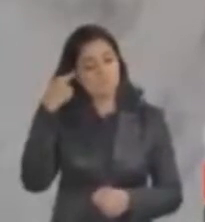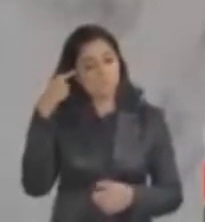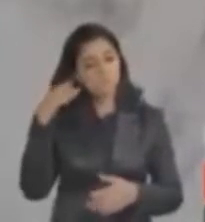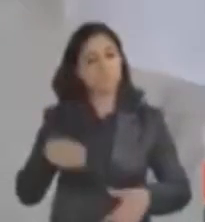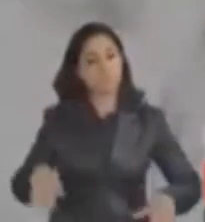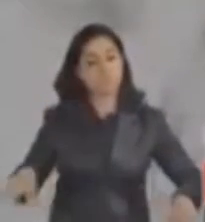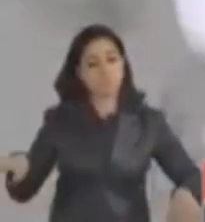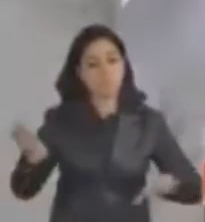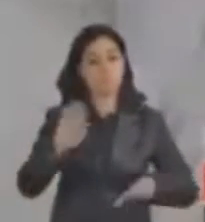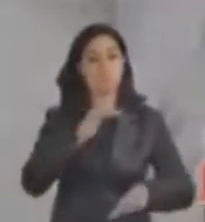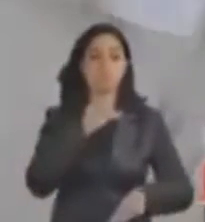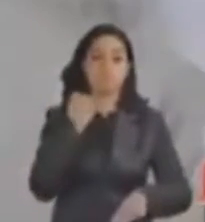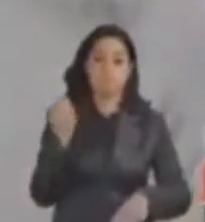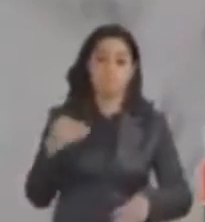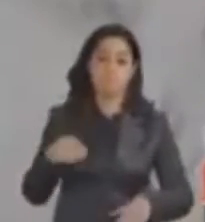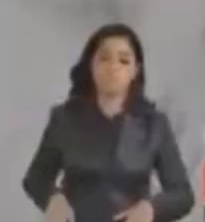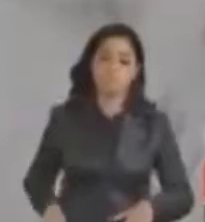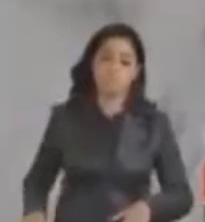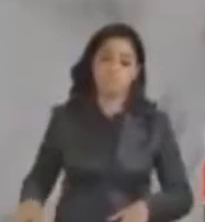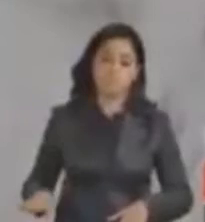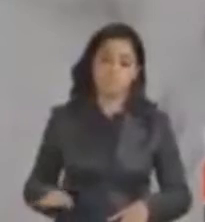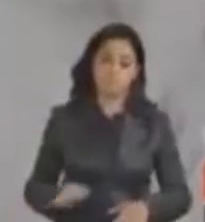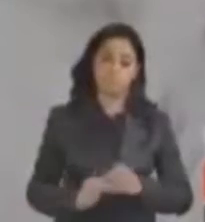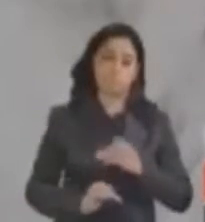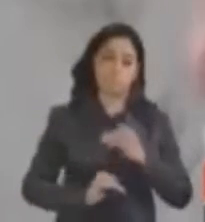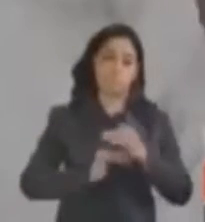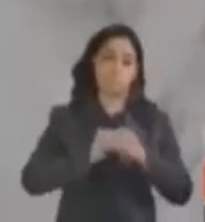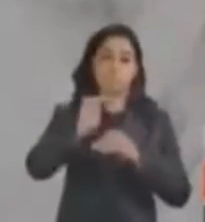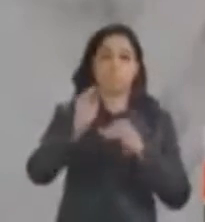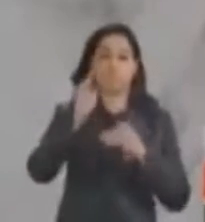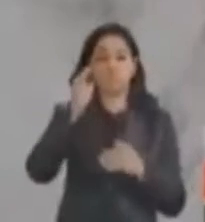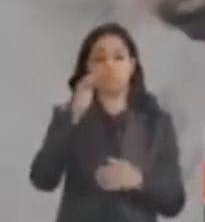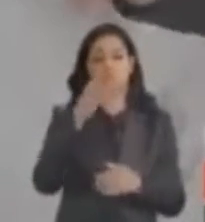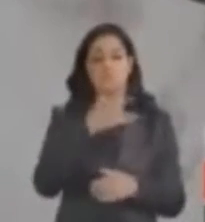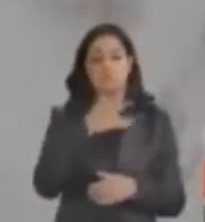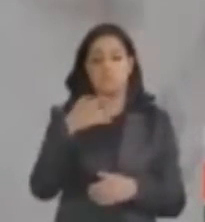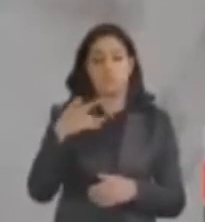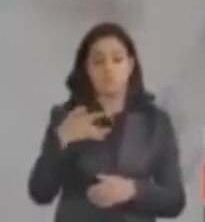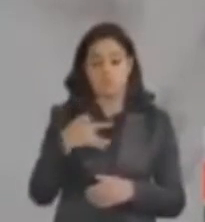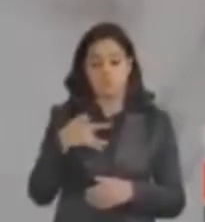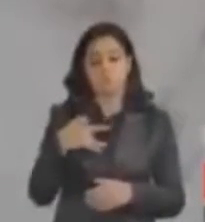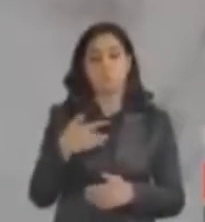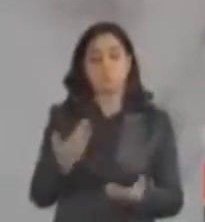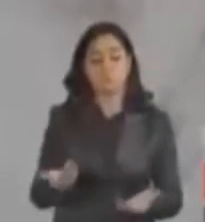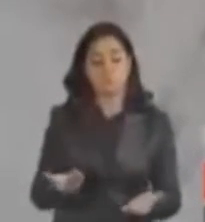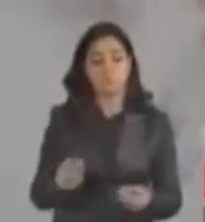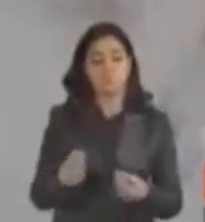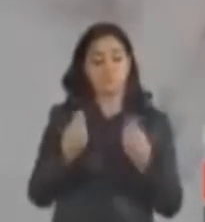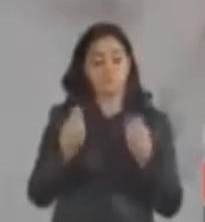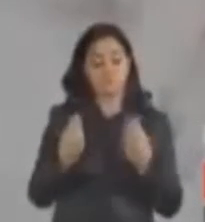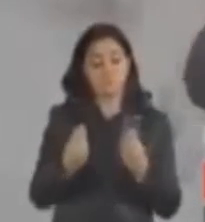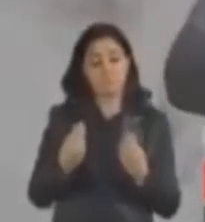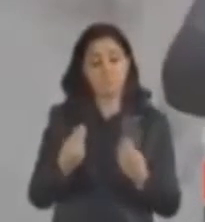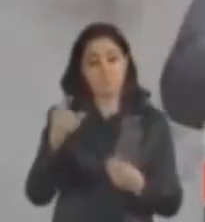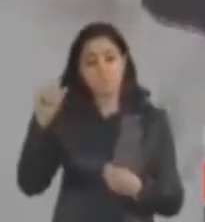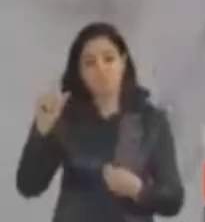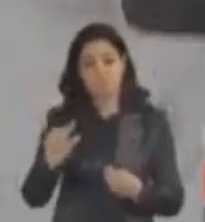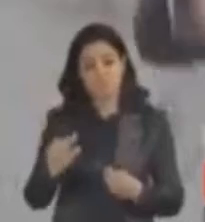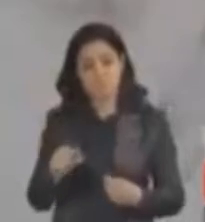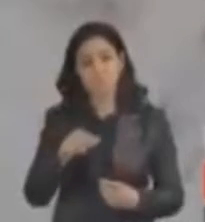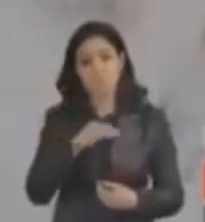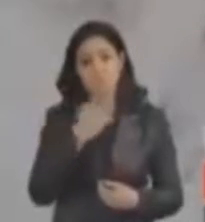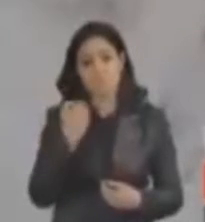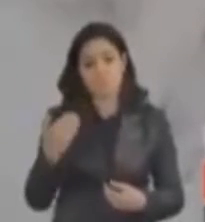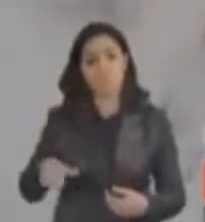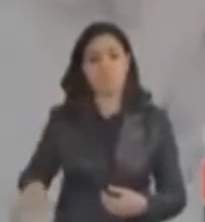mortalidade infantil crescendo no brasil ea saúde tacos gás congelados como é que nós vamos reduzir a mortalidade infantil se não